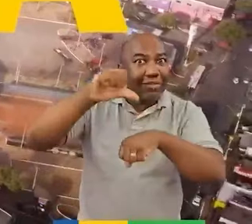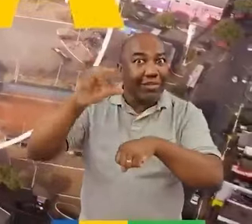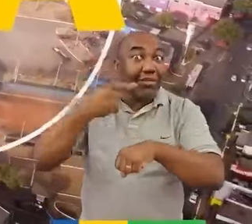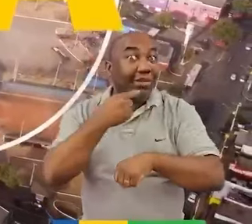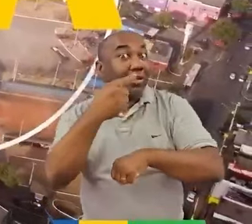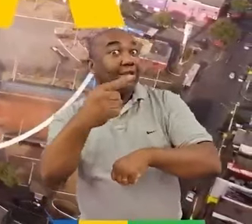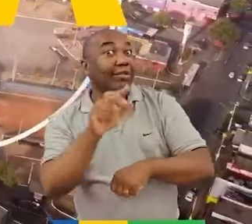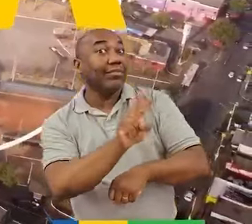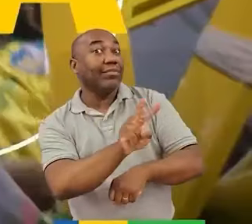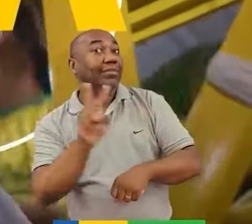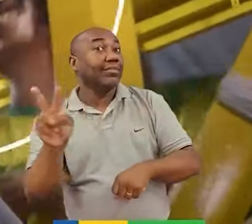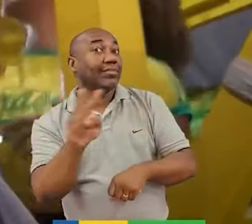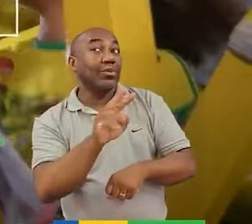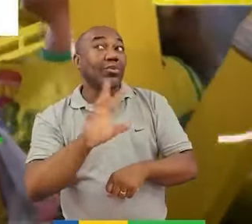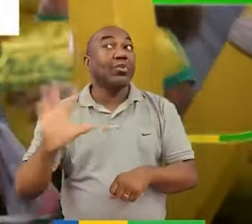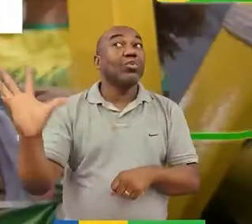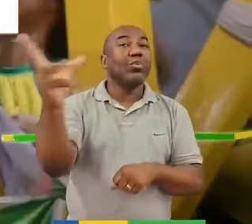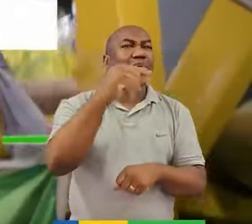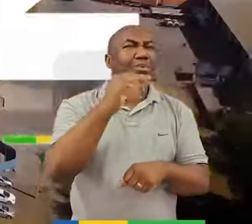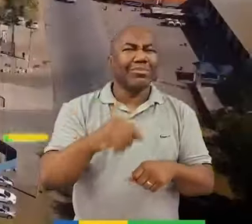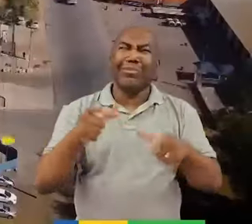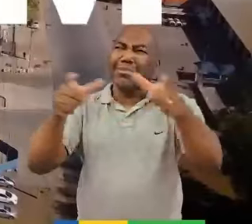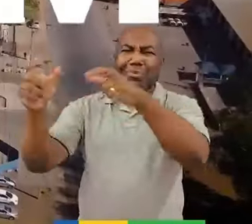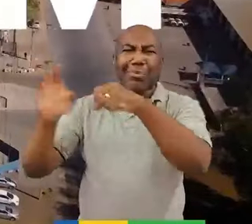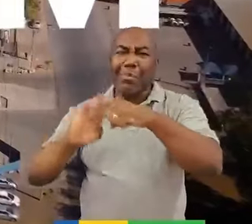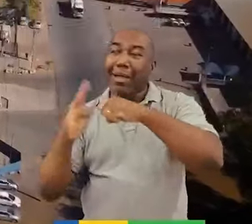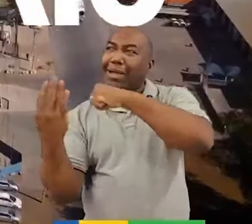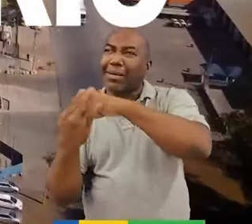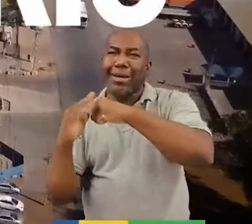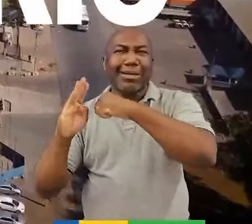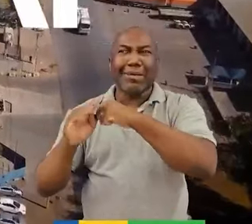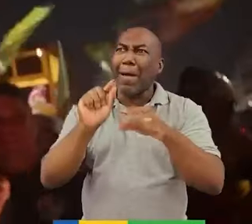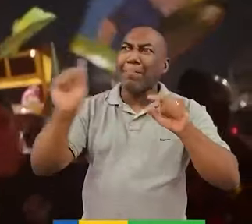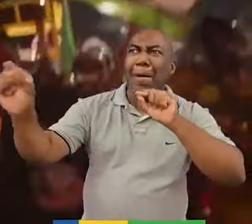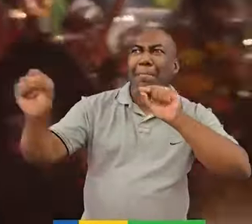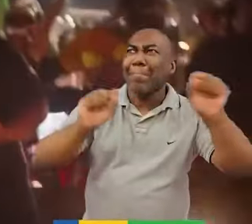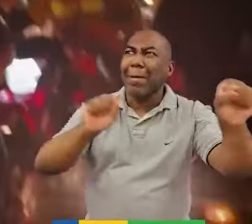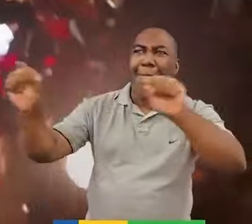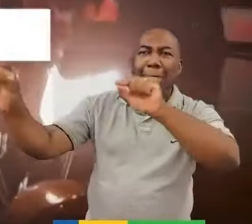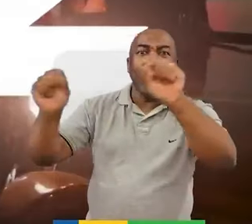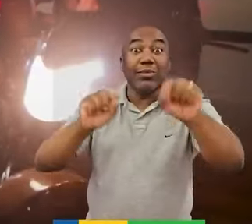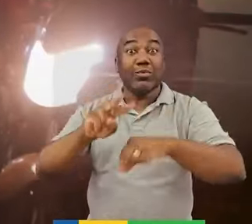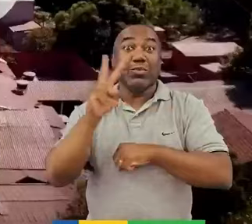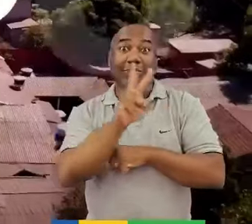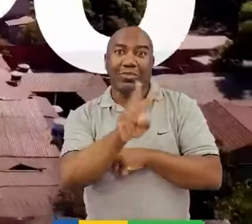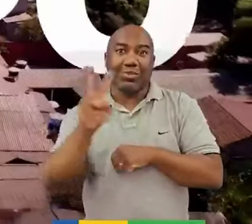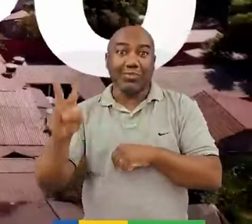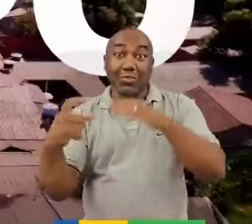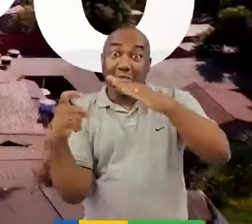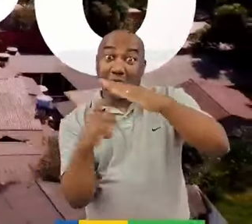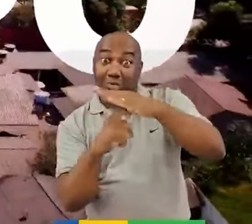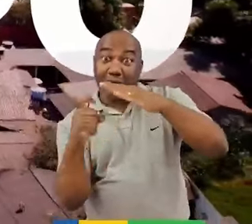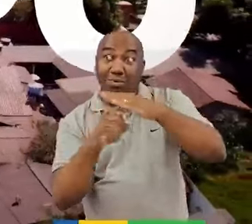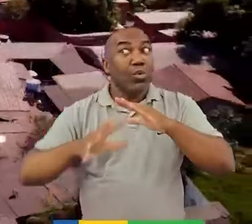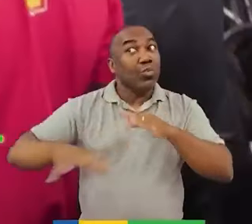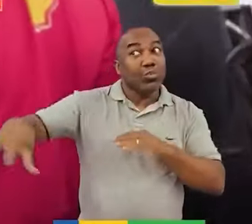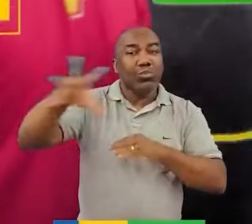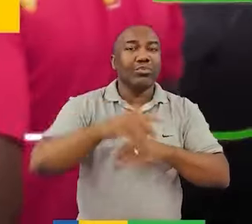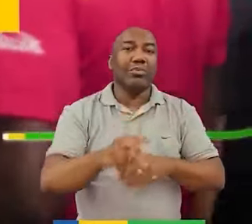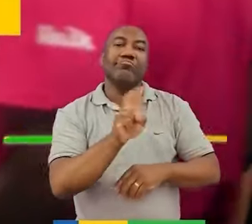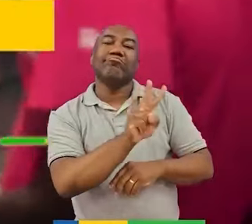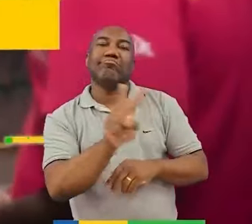Pedra 90 disse que é 22, Jardim Industriário fecha 22, no Coxipó todo